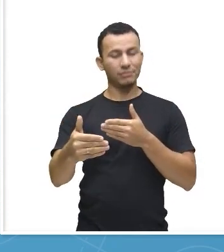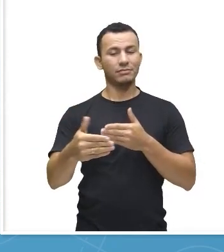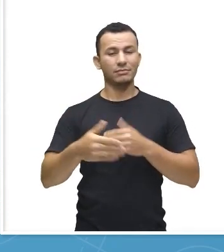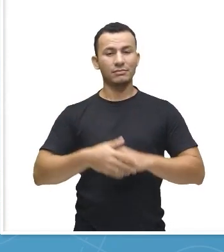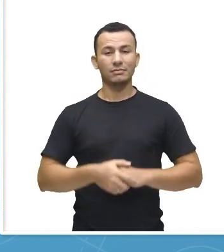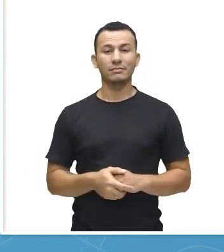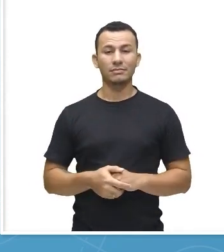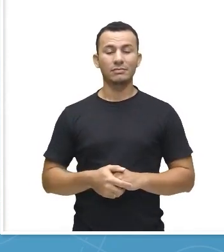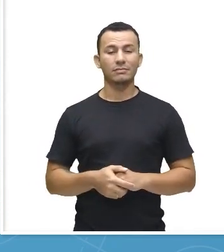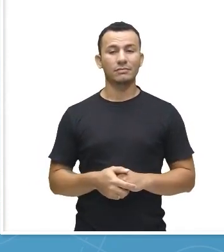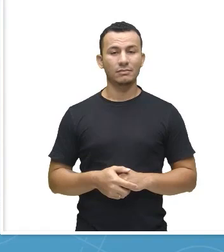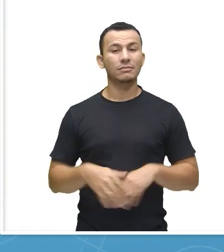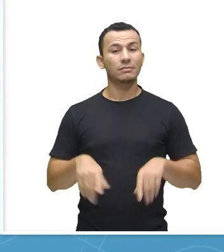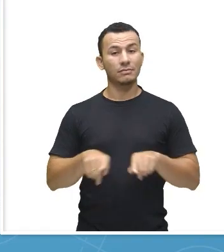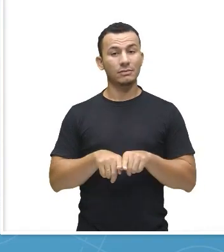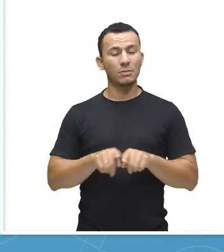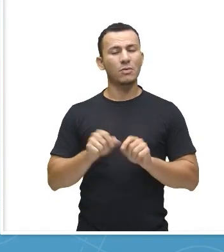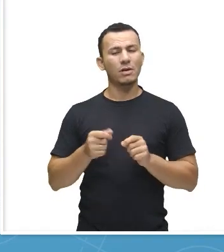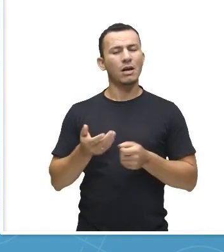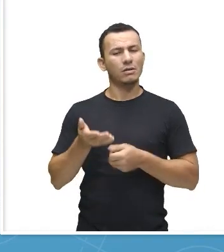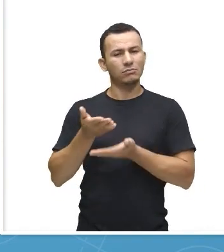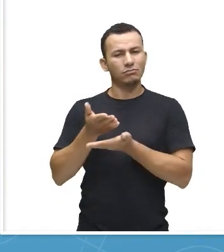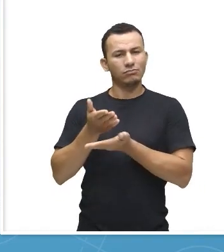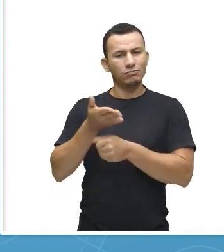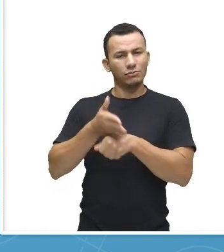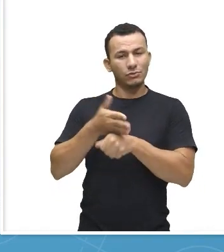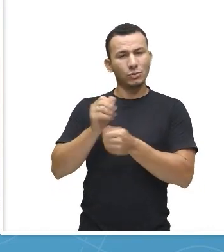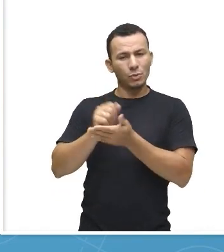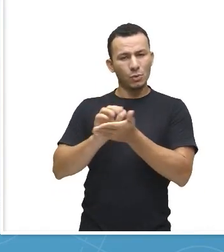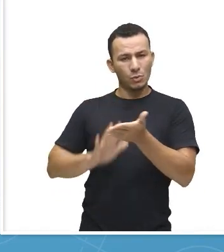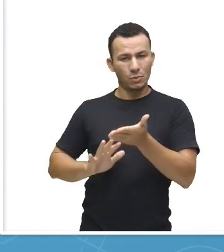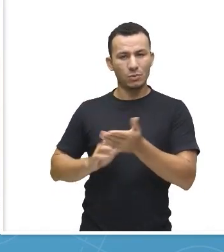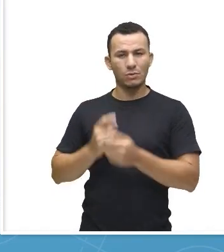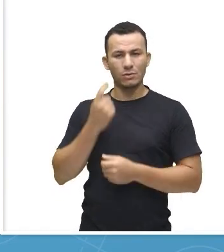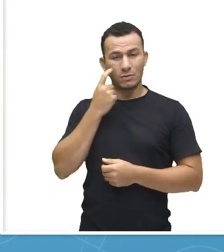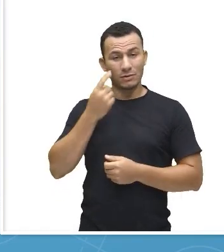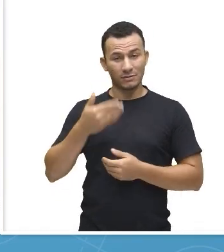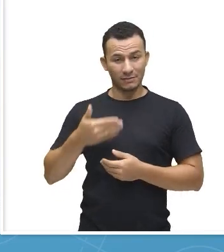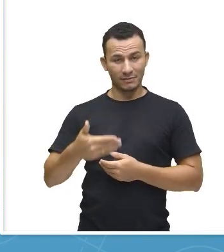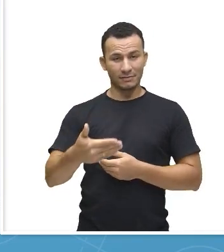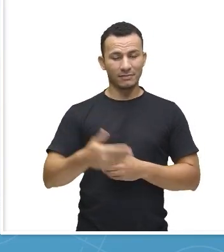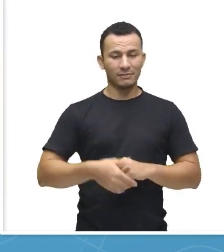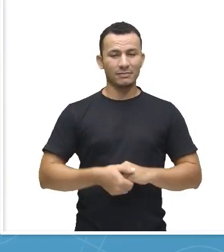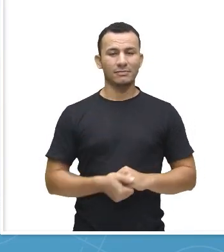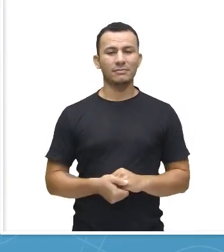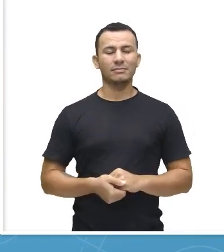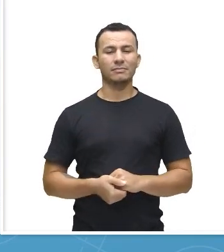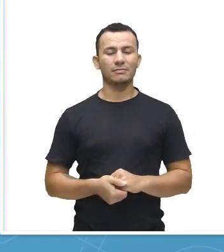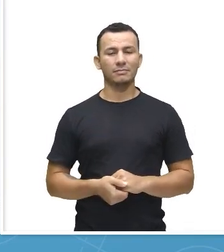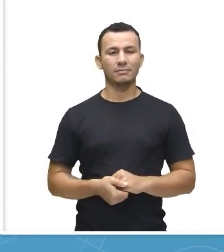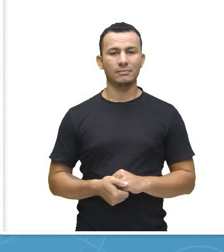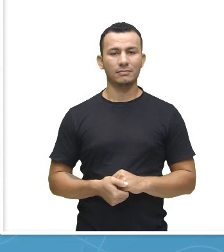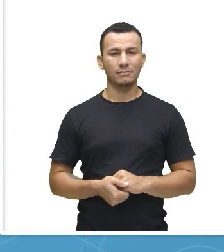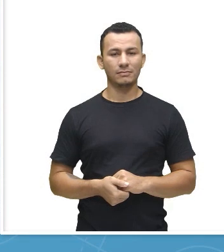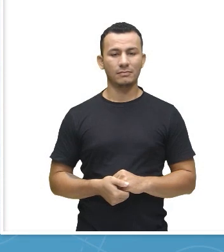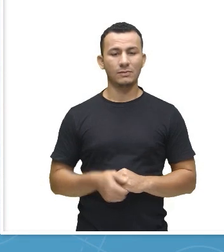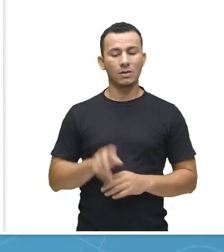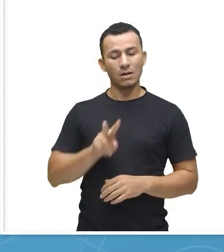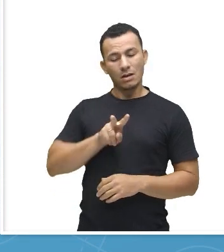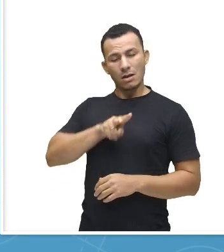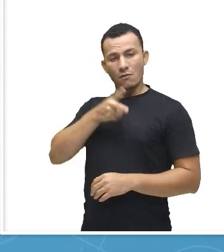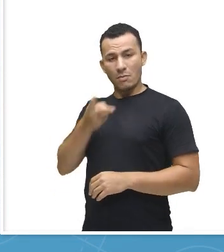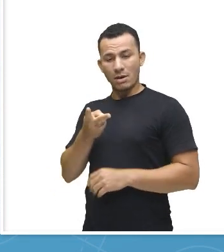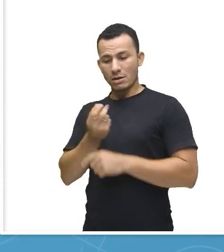né? Também agora fazendo o praticando. Vamos lá? Vamos começar? Venham comigo então. Agora, transformação